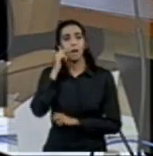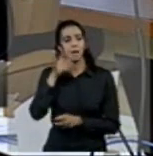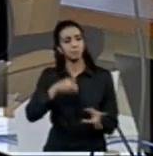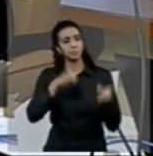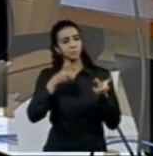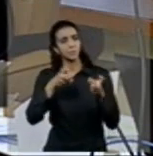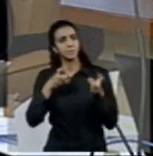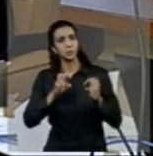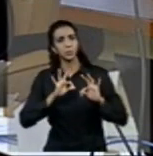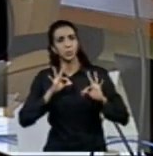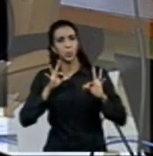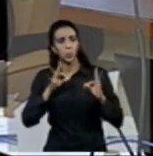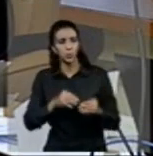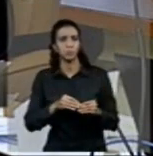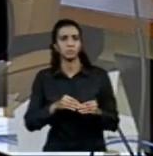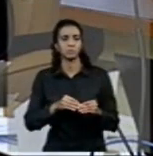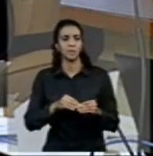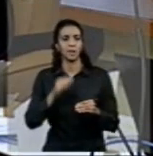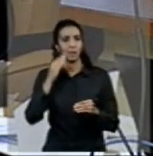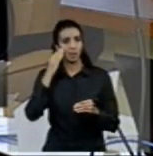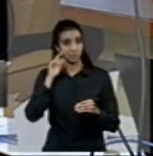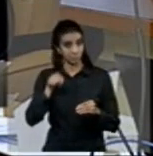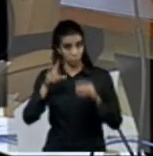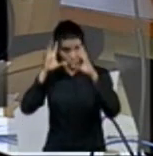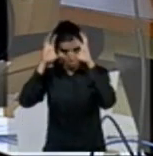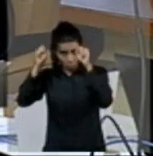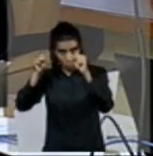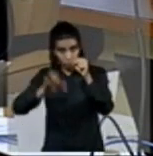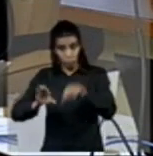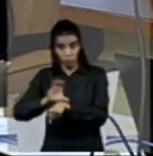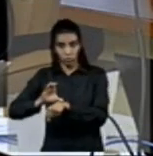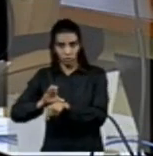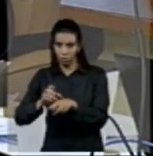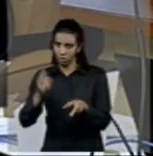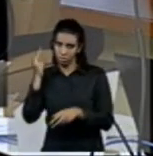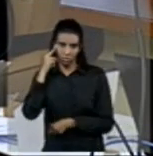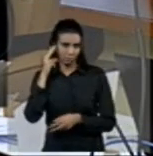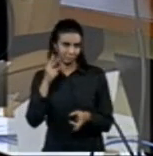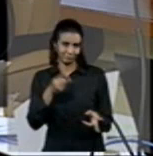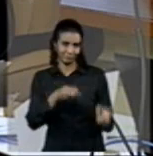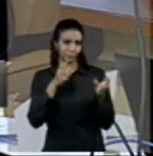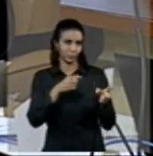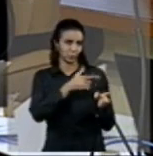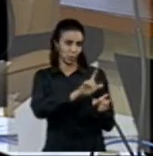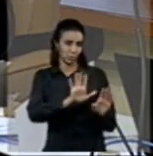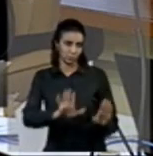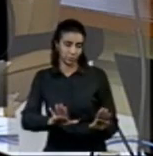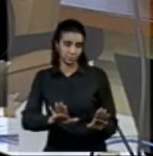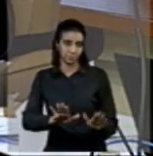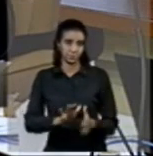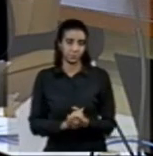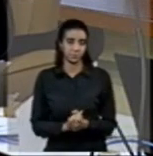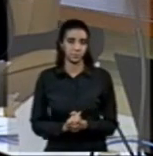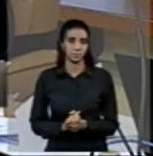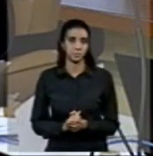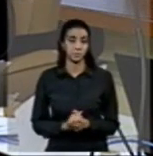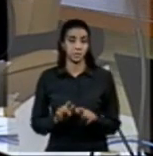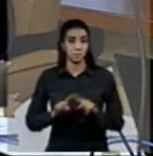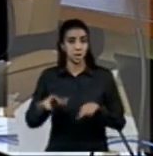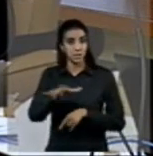conta na interpretação de uma corte de índole constitucional. Nada obstante, do ponto de vista